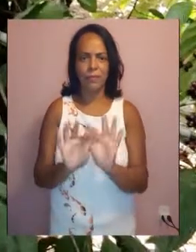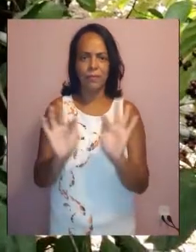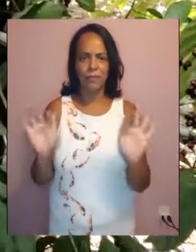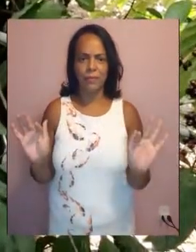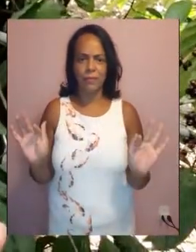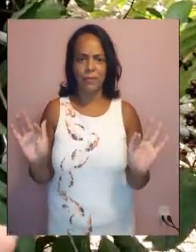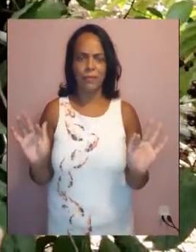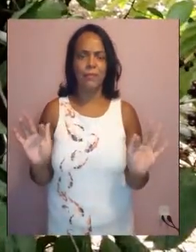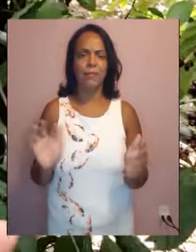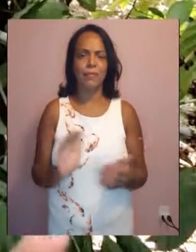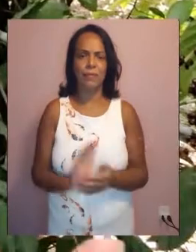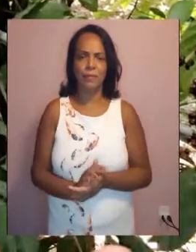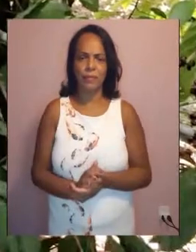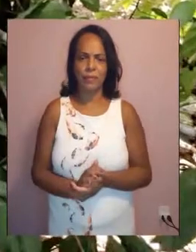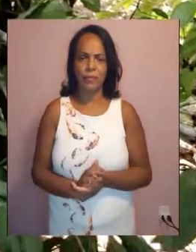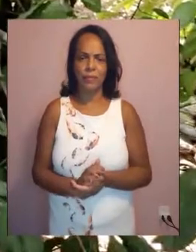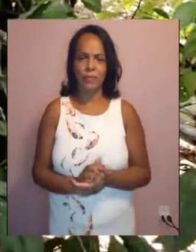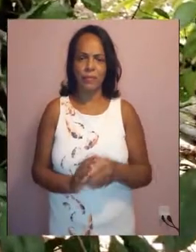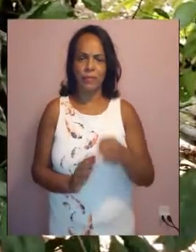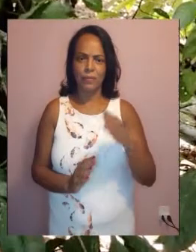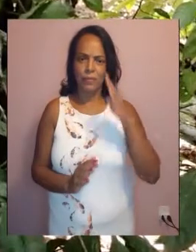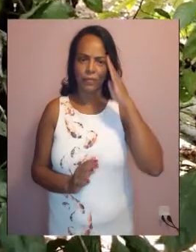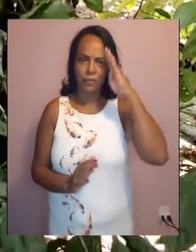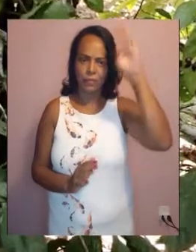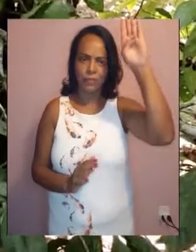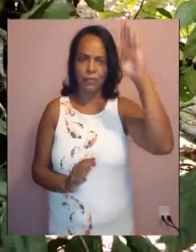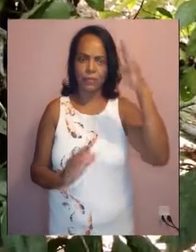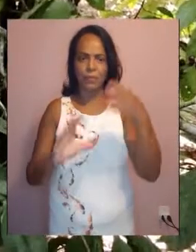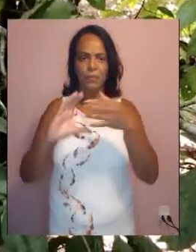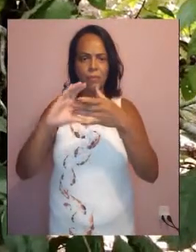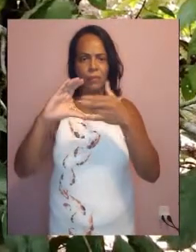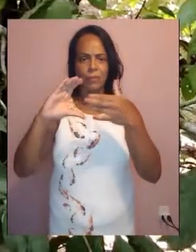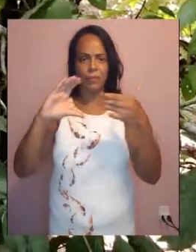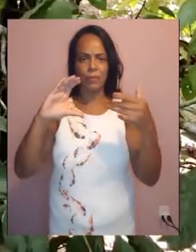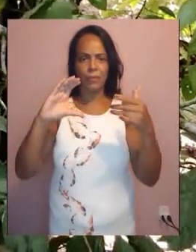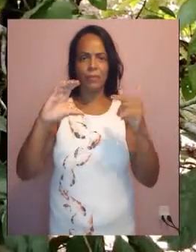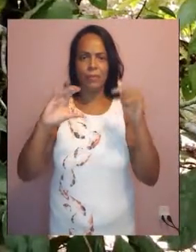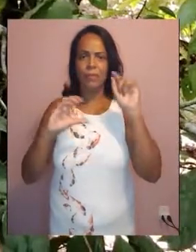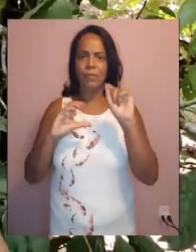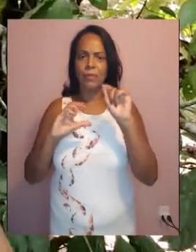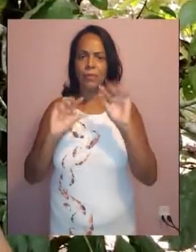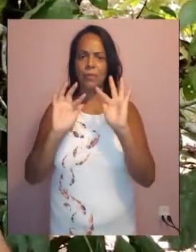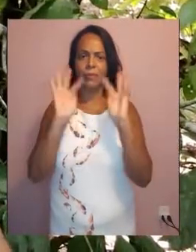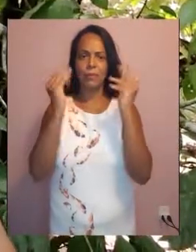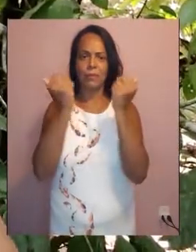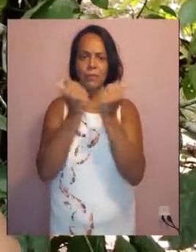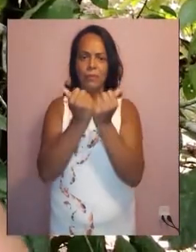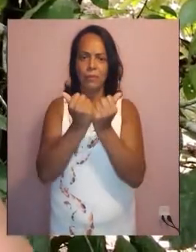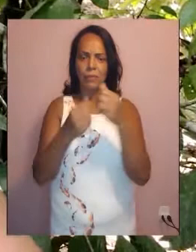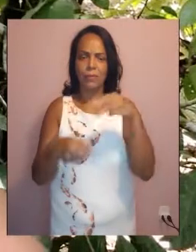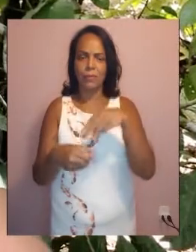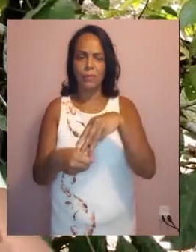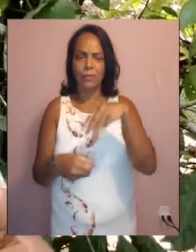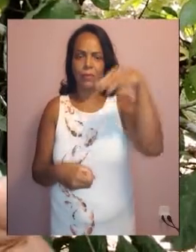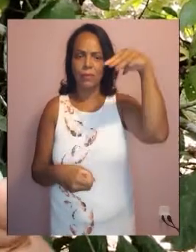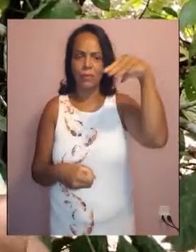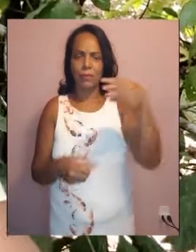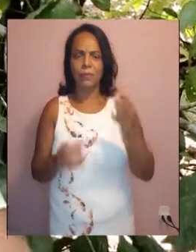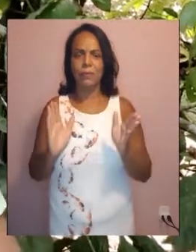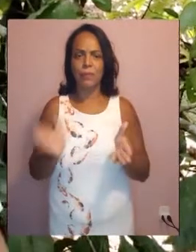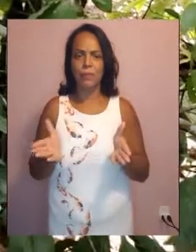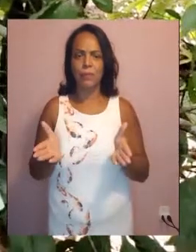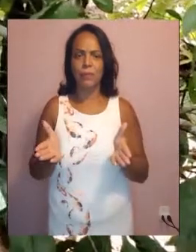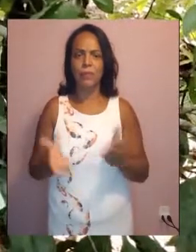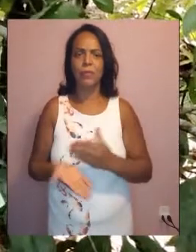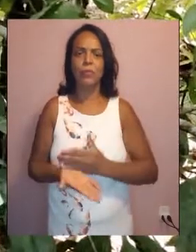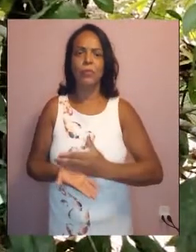a marca dessa família, né? Então eu prossigo daqui para